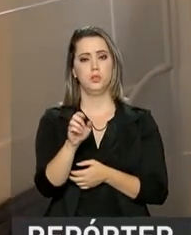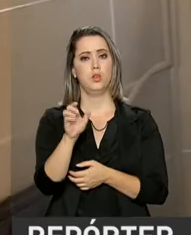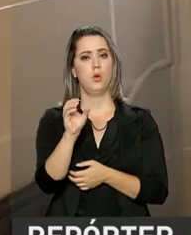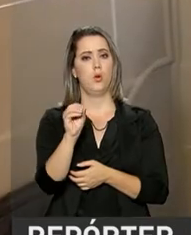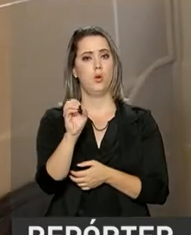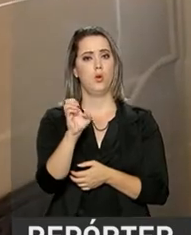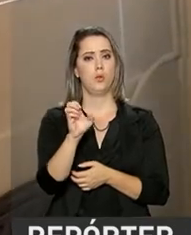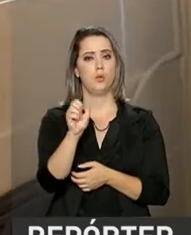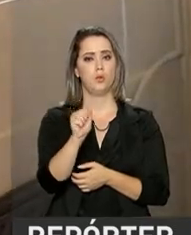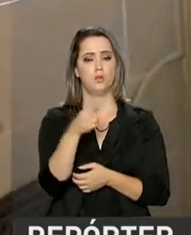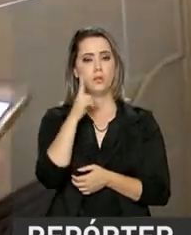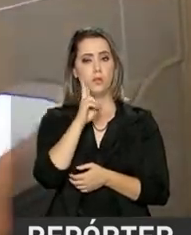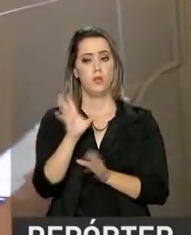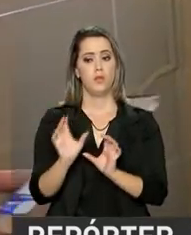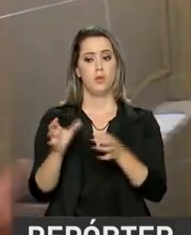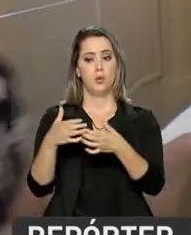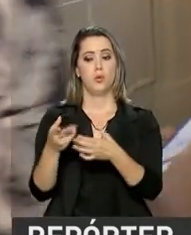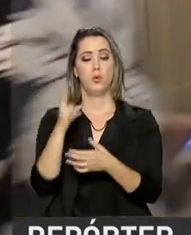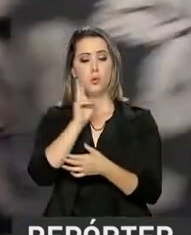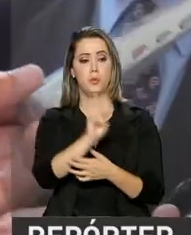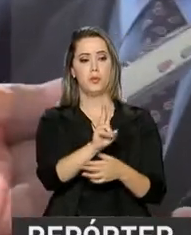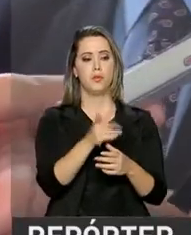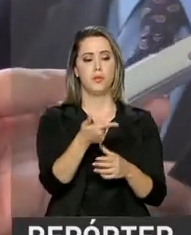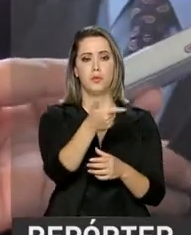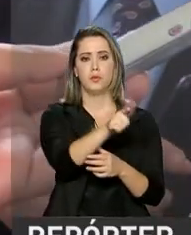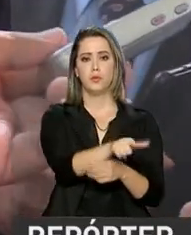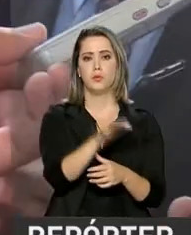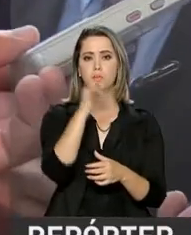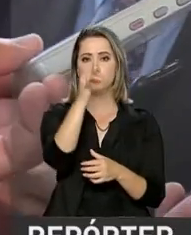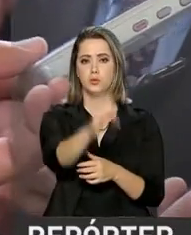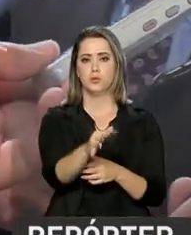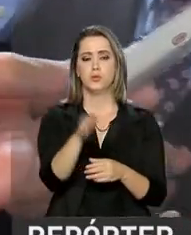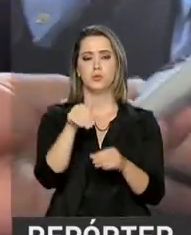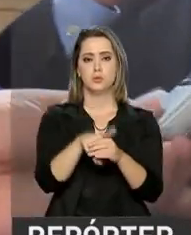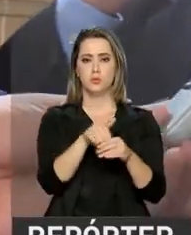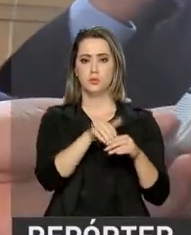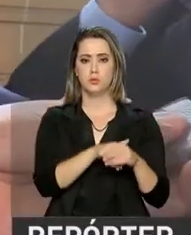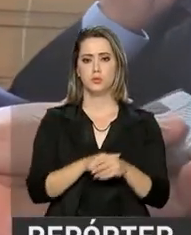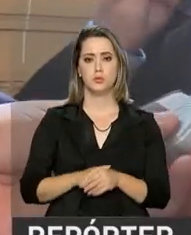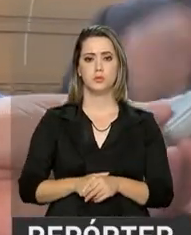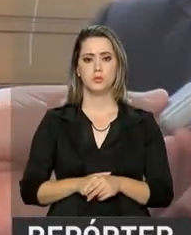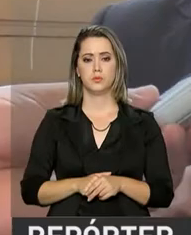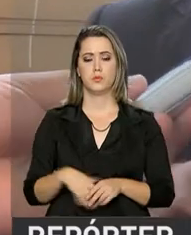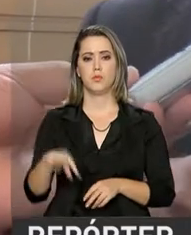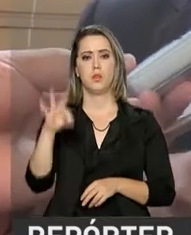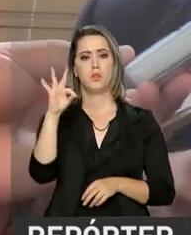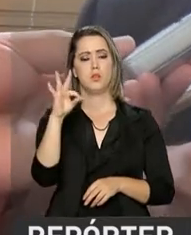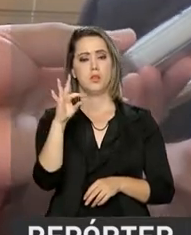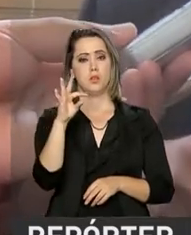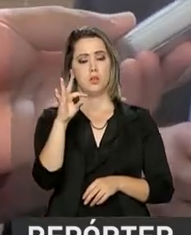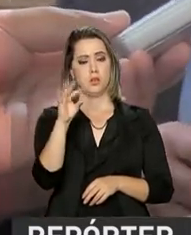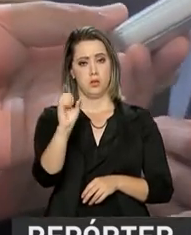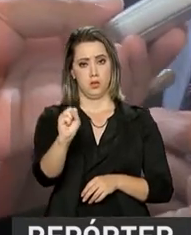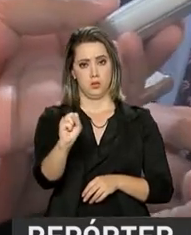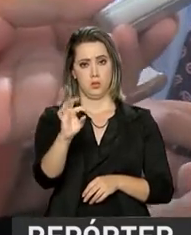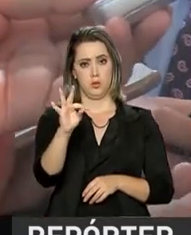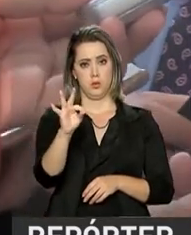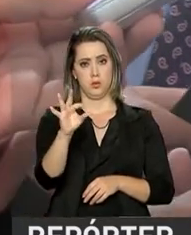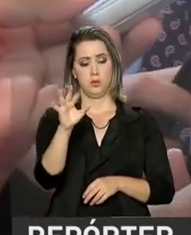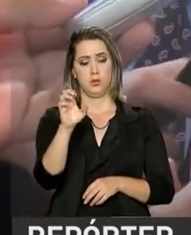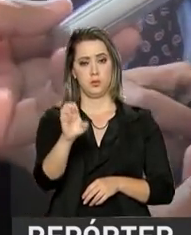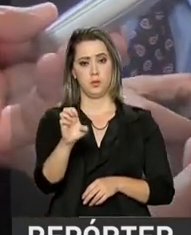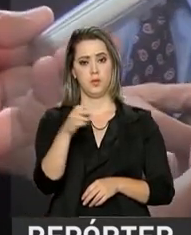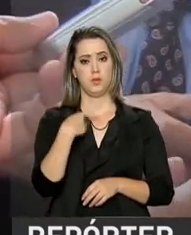acompanhar as próximas eleições no país preciso o superior tribunal eleitoral gilmar mendes